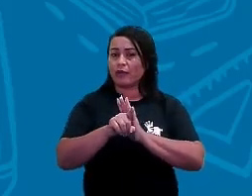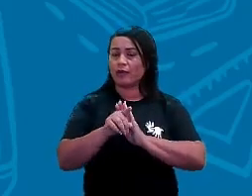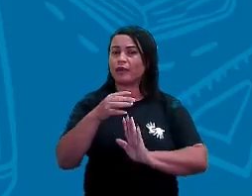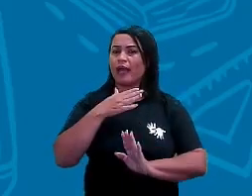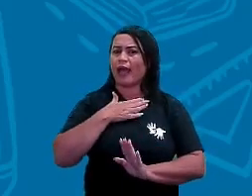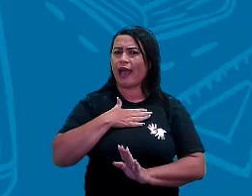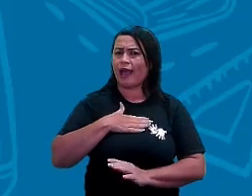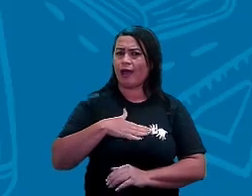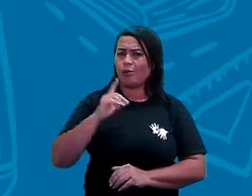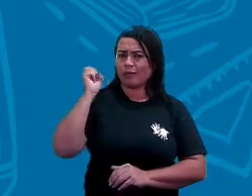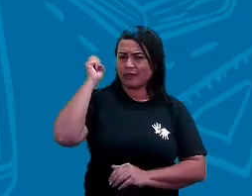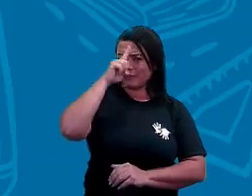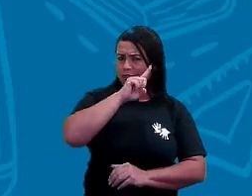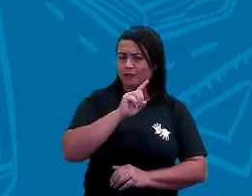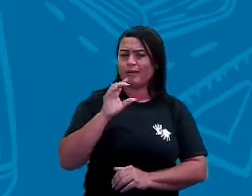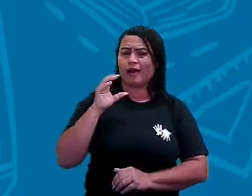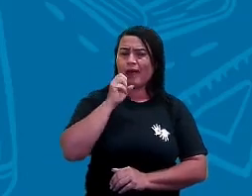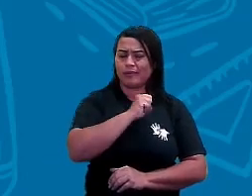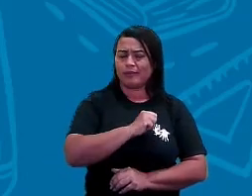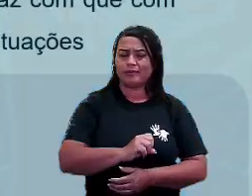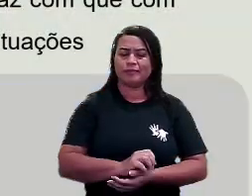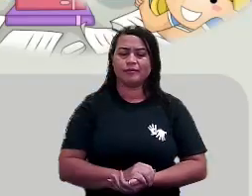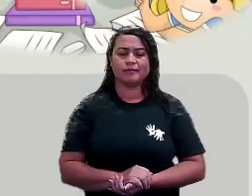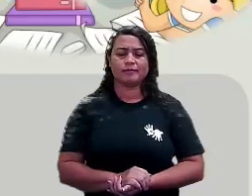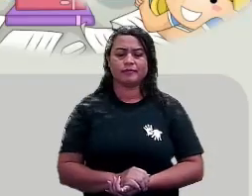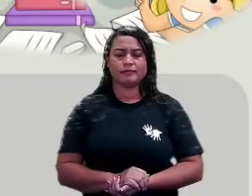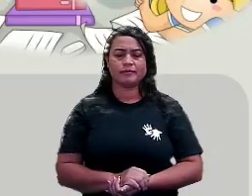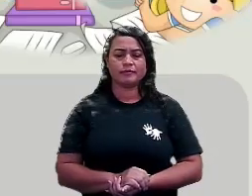difícil, que no instante vocês vão fazer.